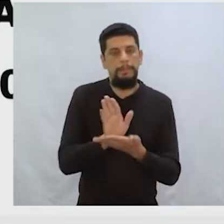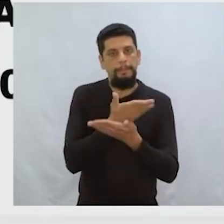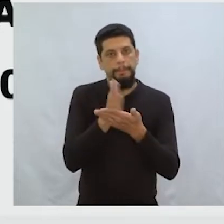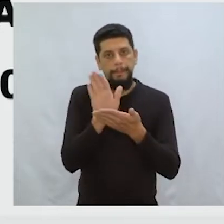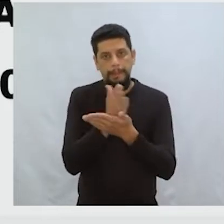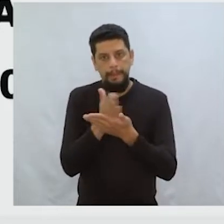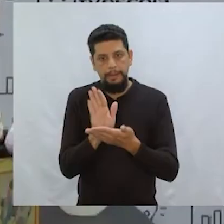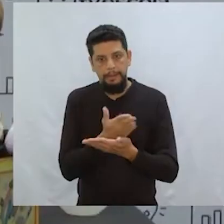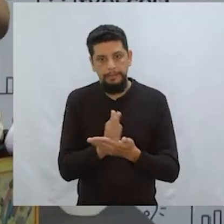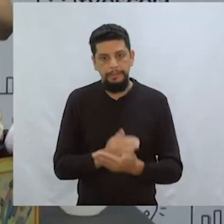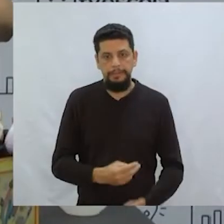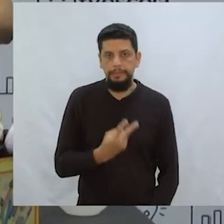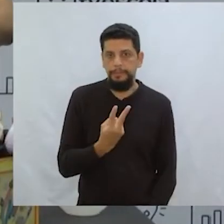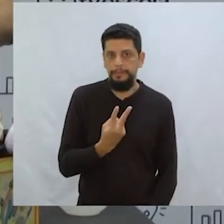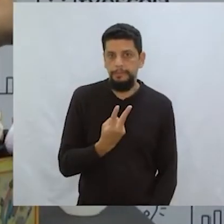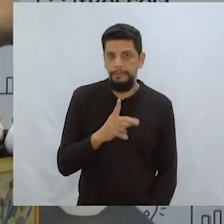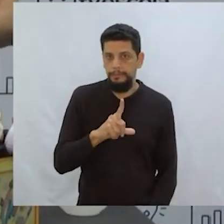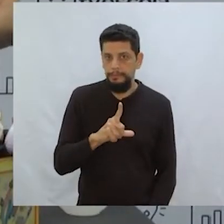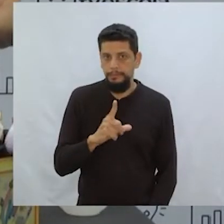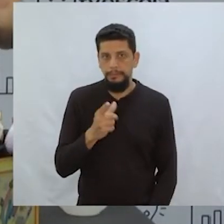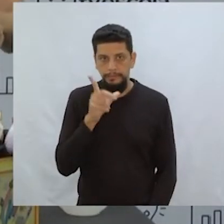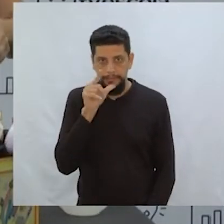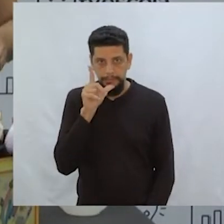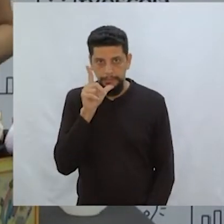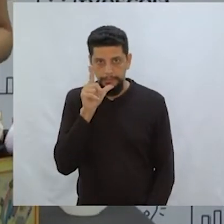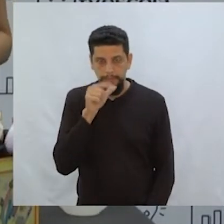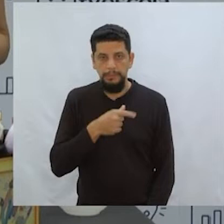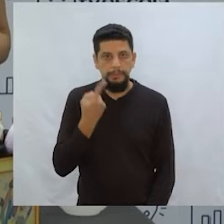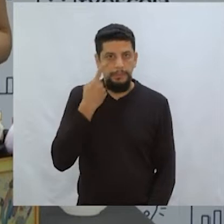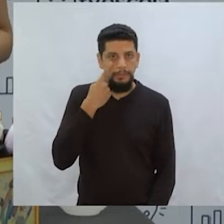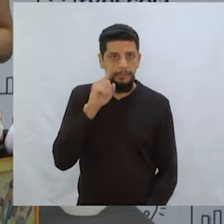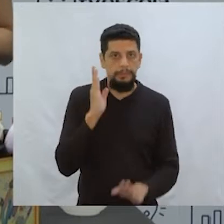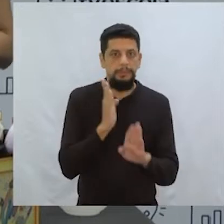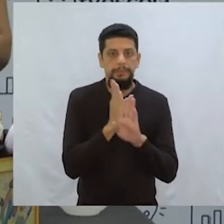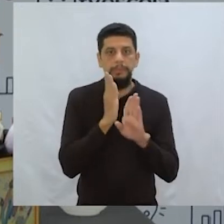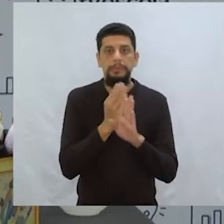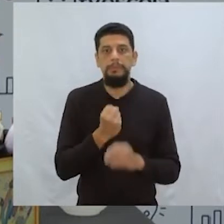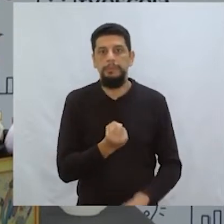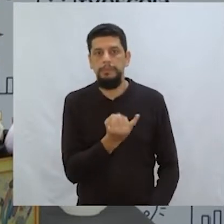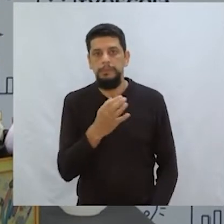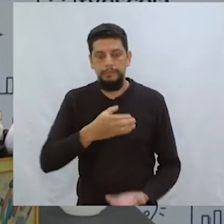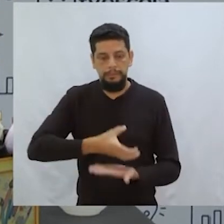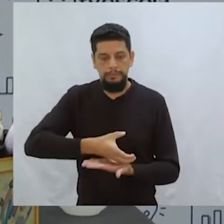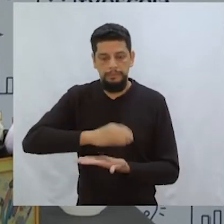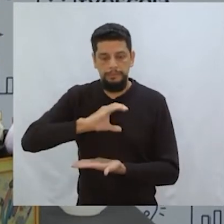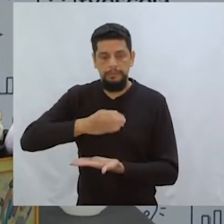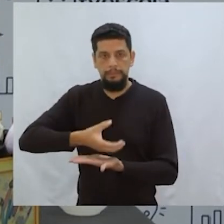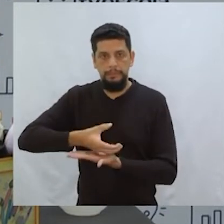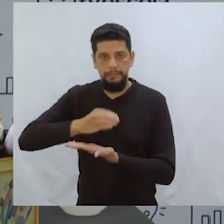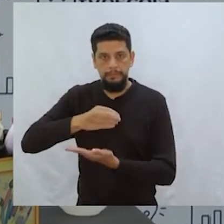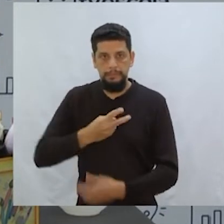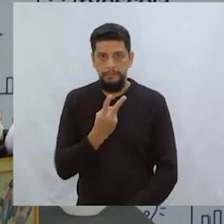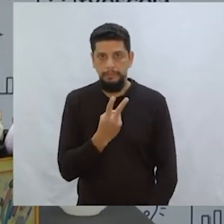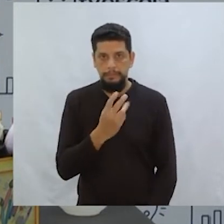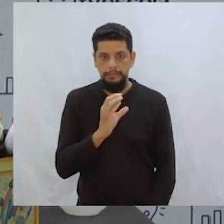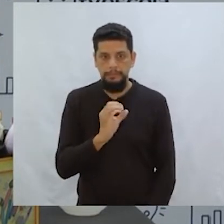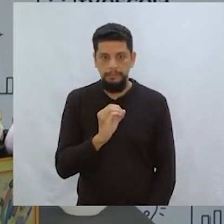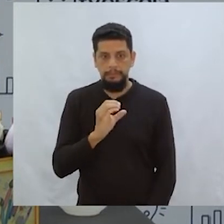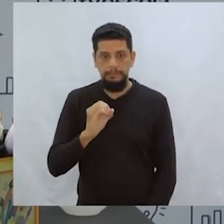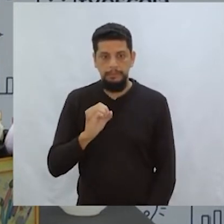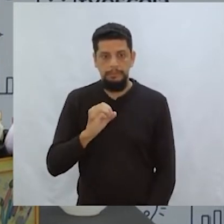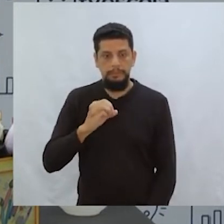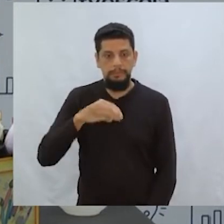aqui os 2 litros de água e nós vamos descobrir quantos copos de 200 ml a